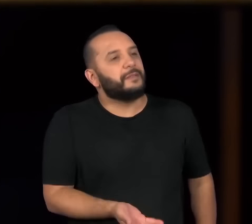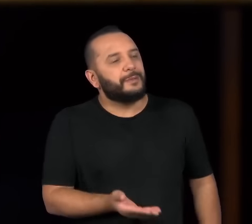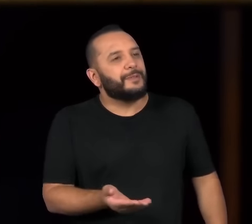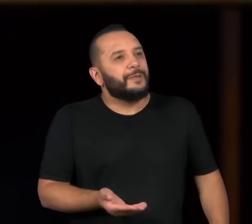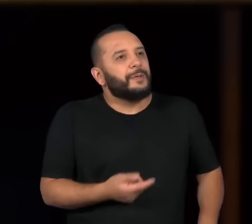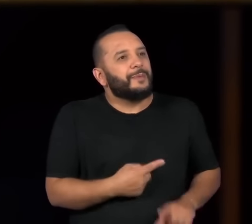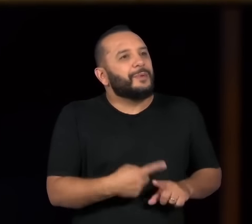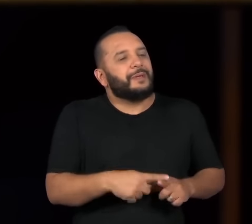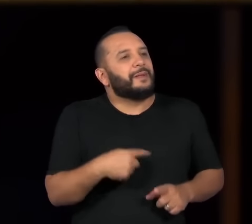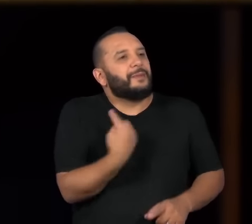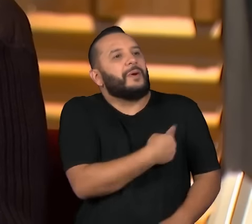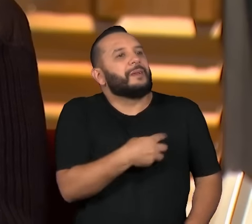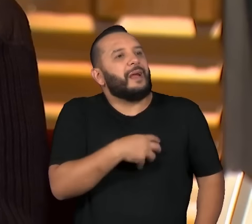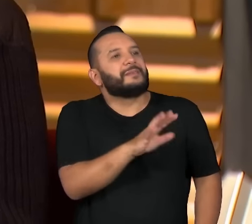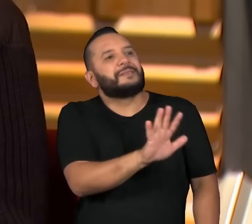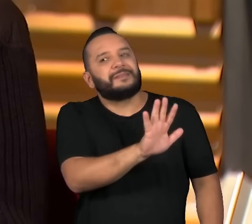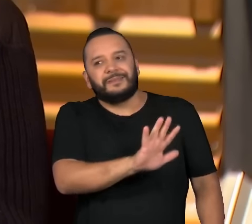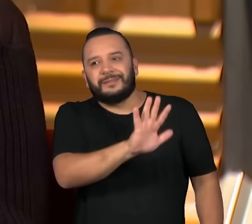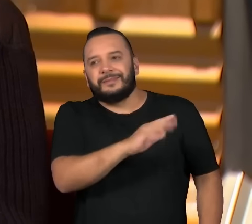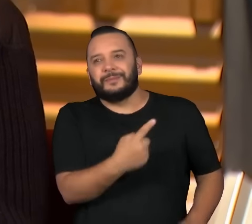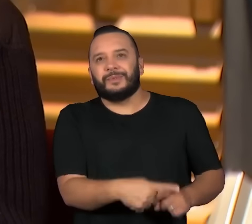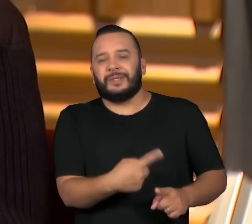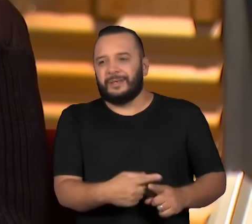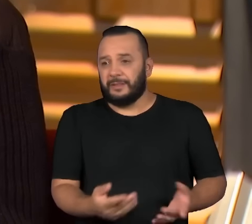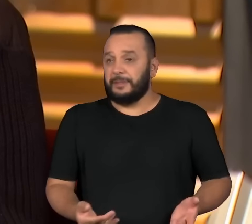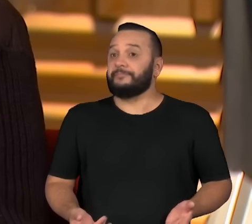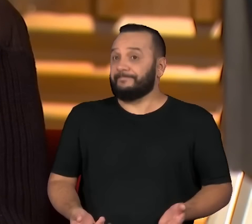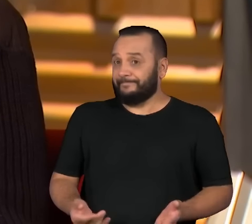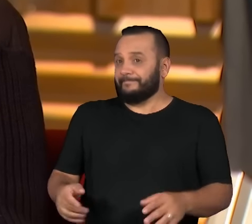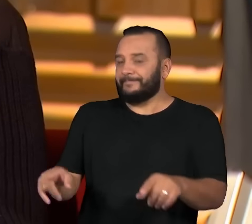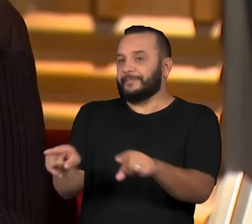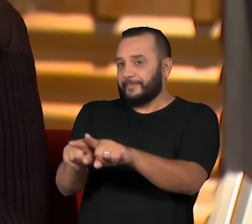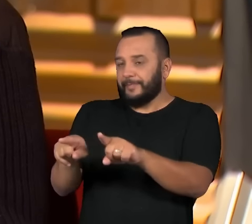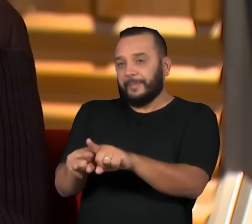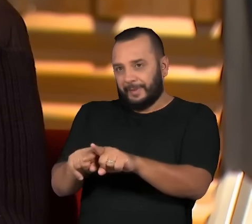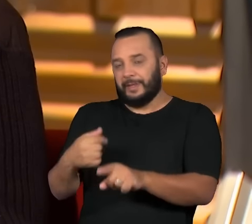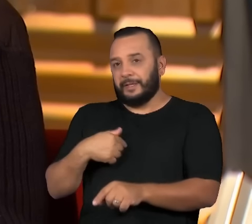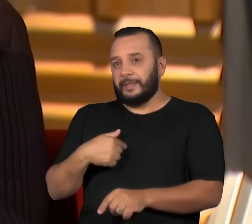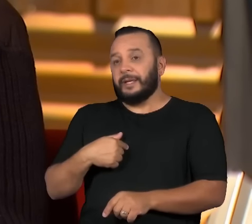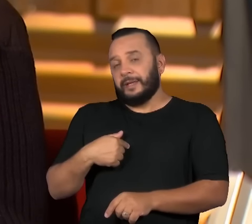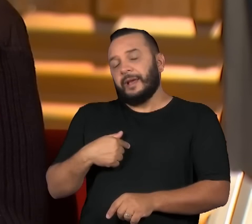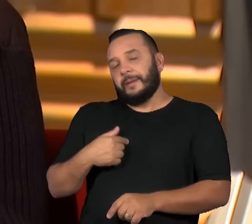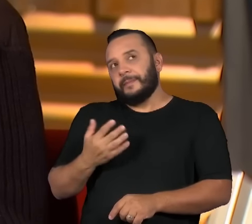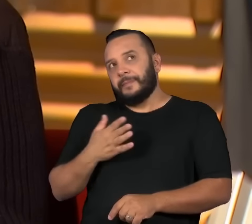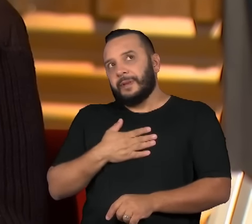é essa que nós estamos? Assim, pra mim é uma falta de